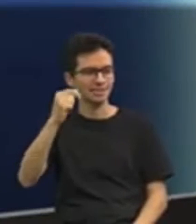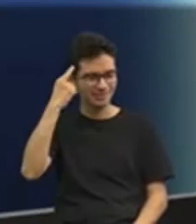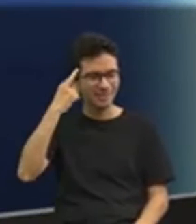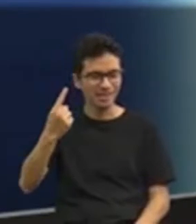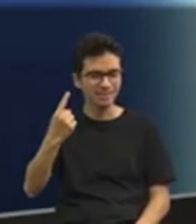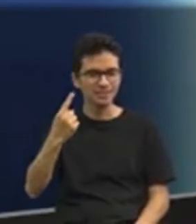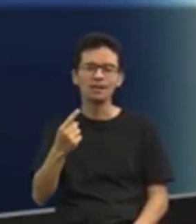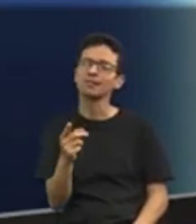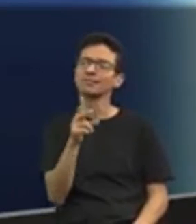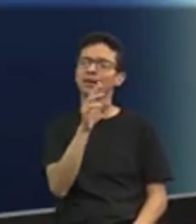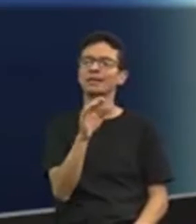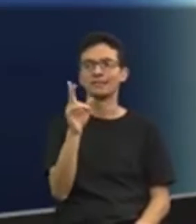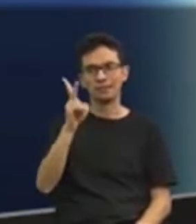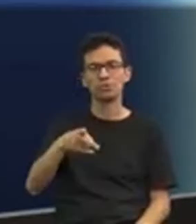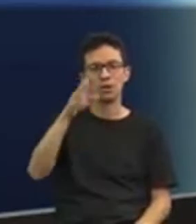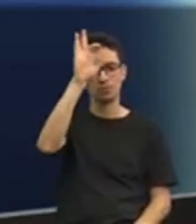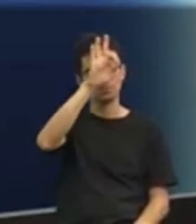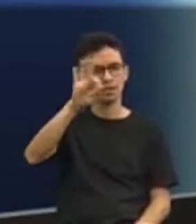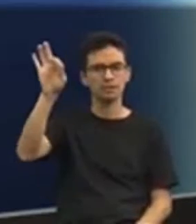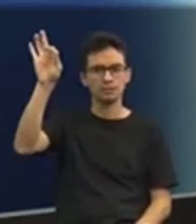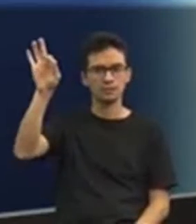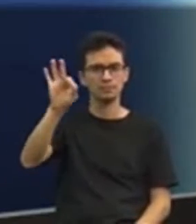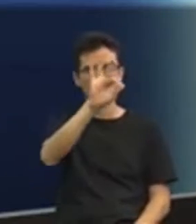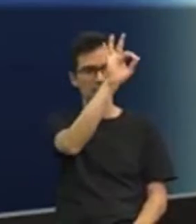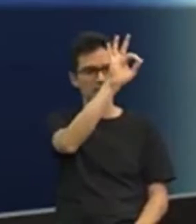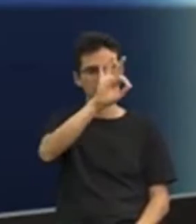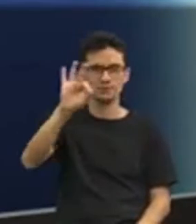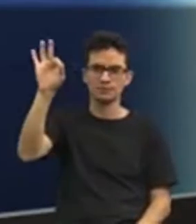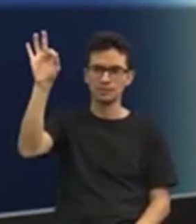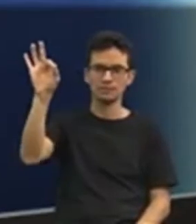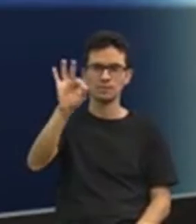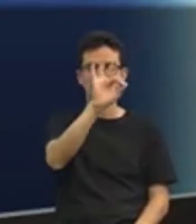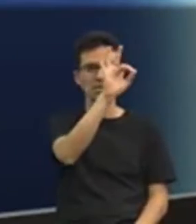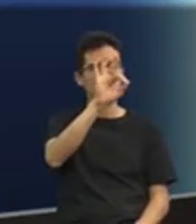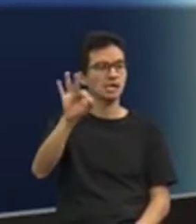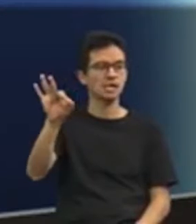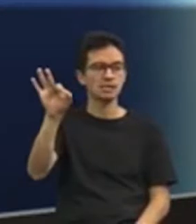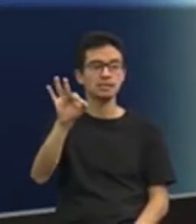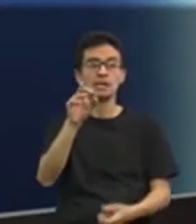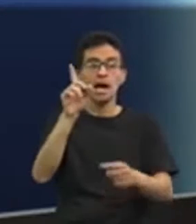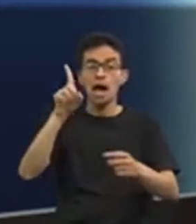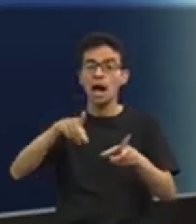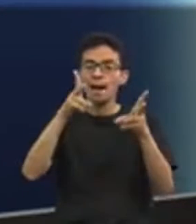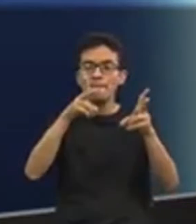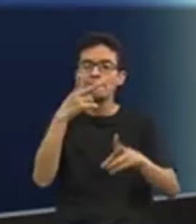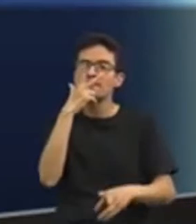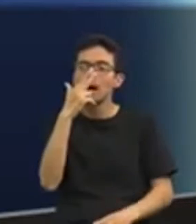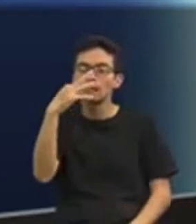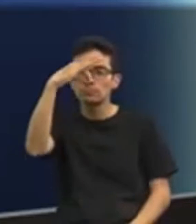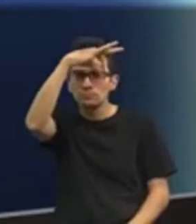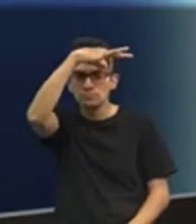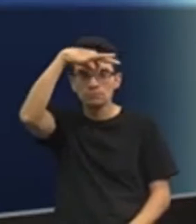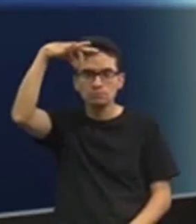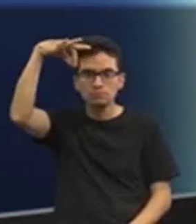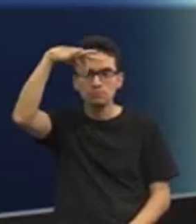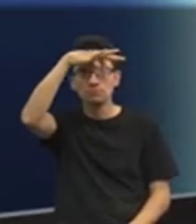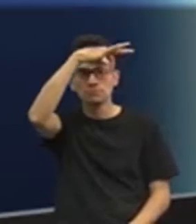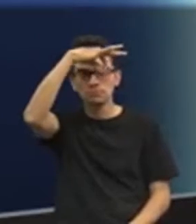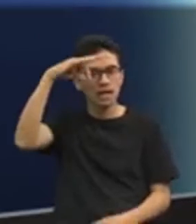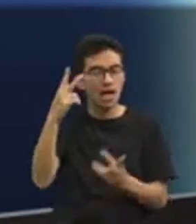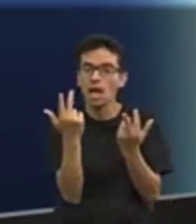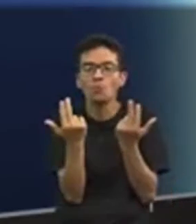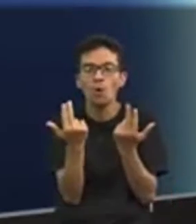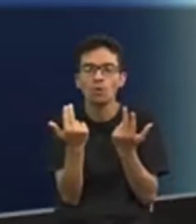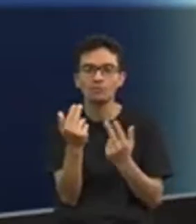relógio vai fazer esse movimento né para lá e para cá para lá e para cá é quase que um processo de hipnose também é